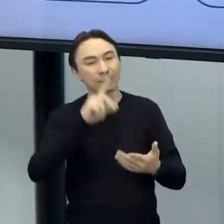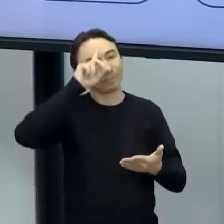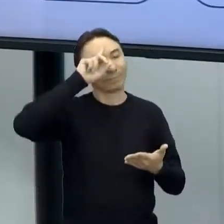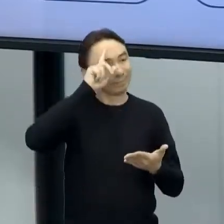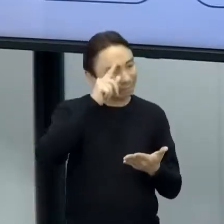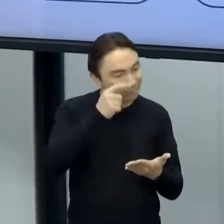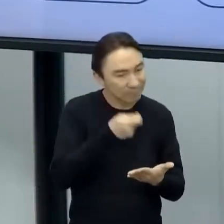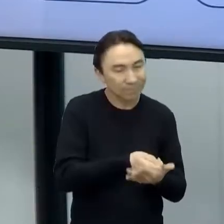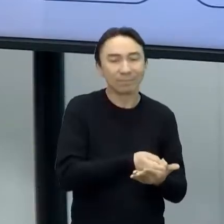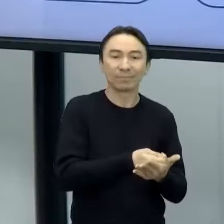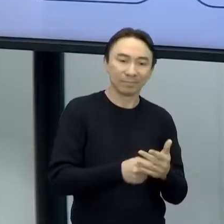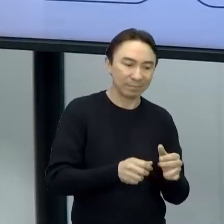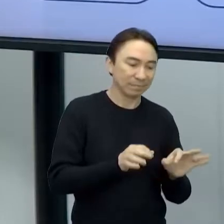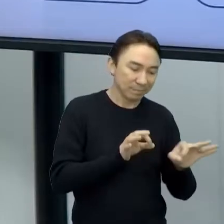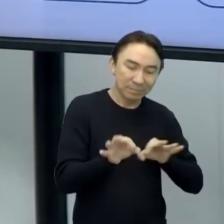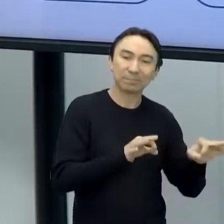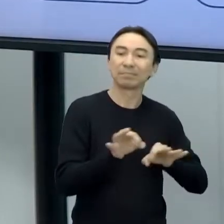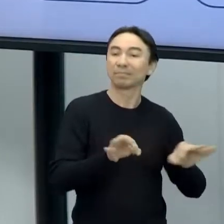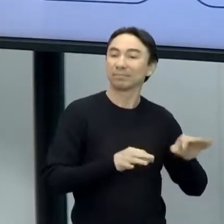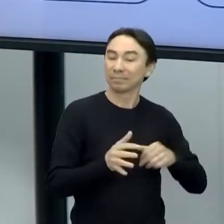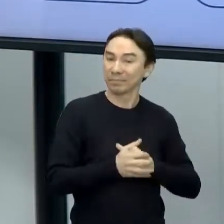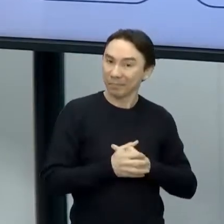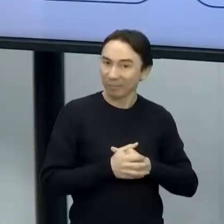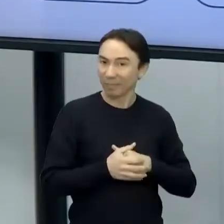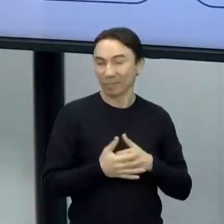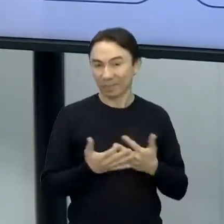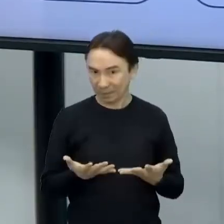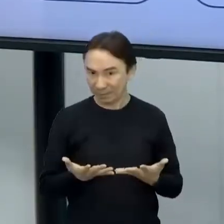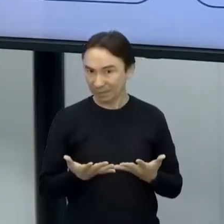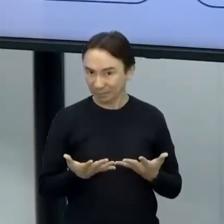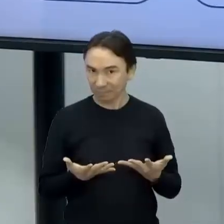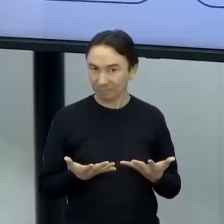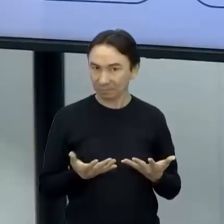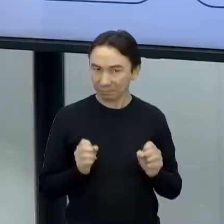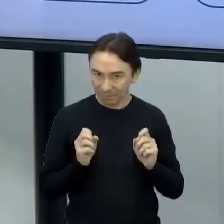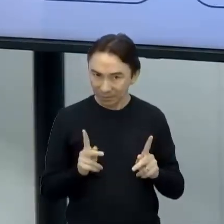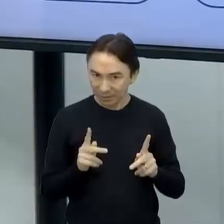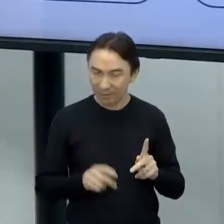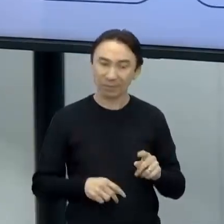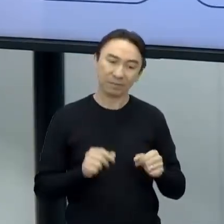para desenvolver um produto, um protótipo,